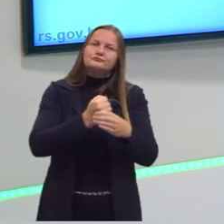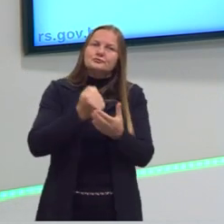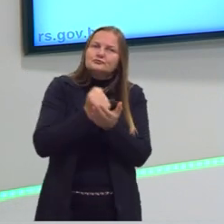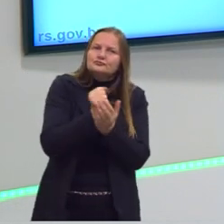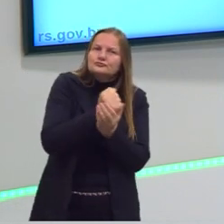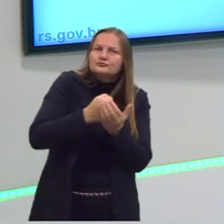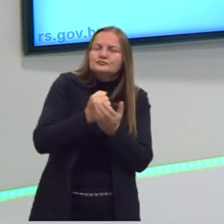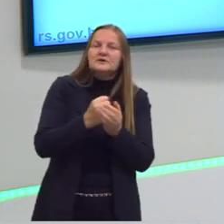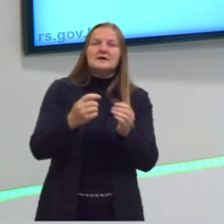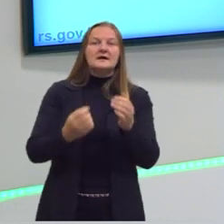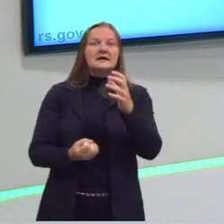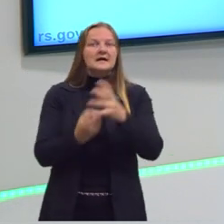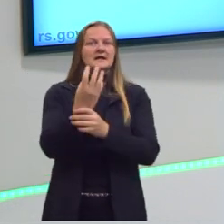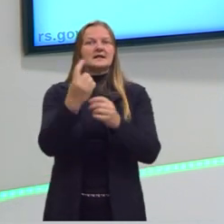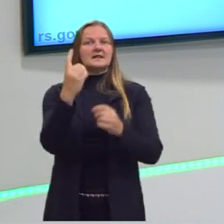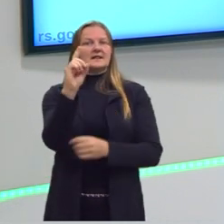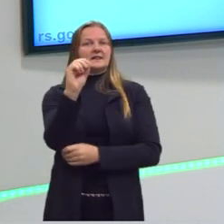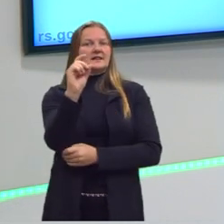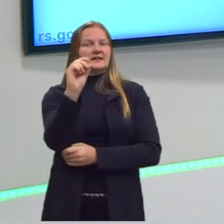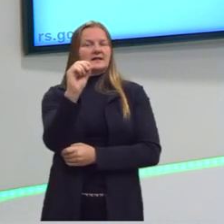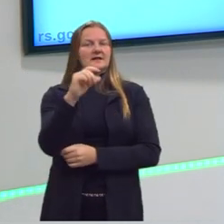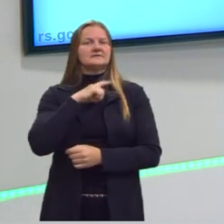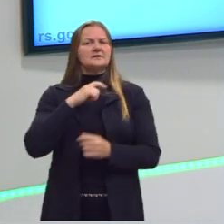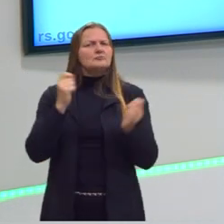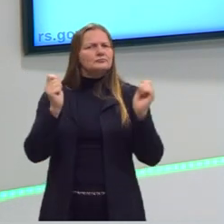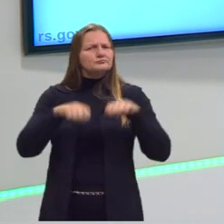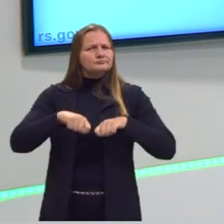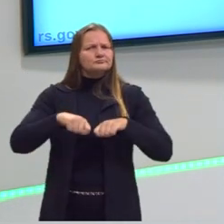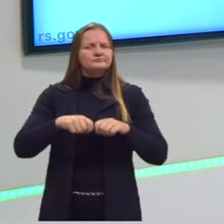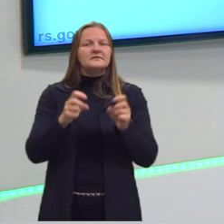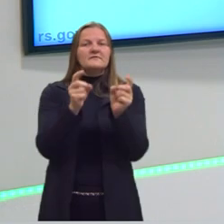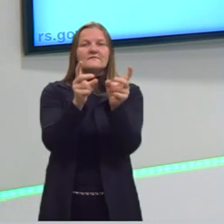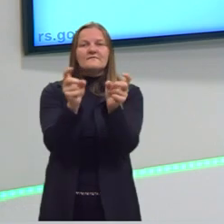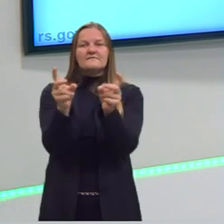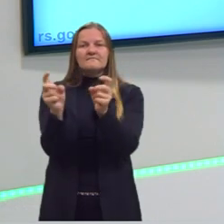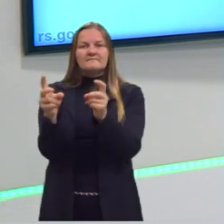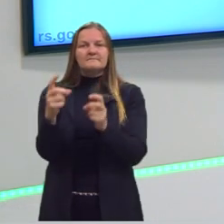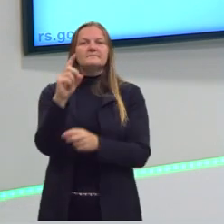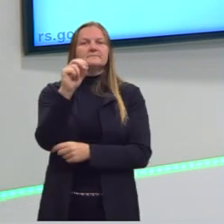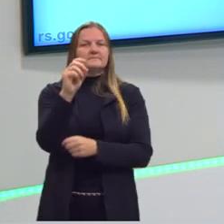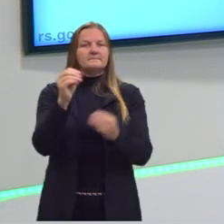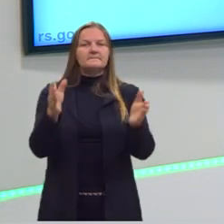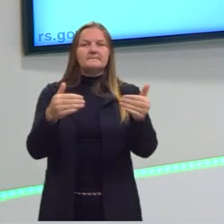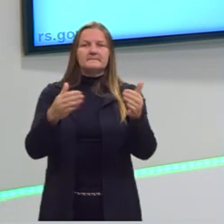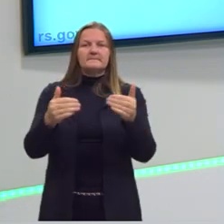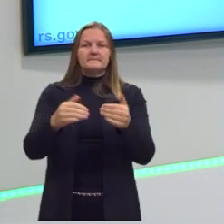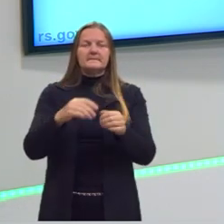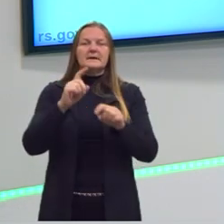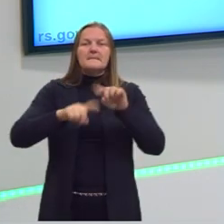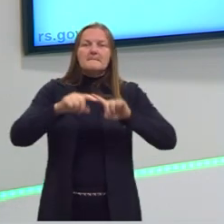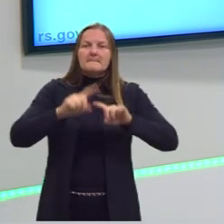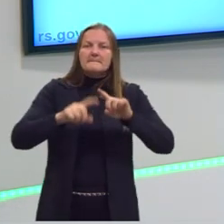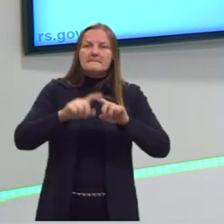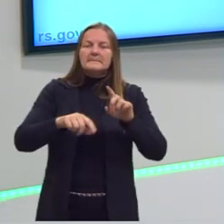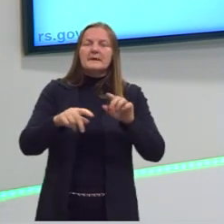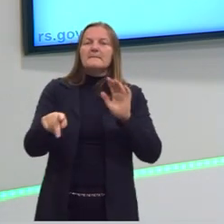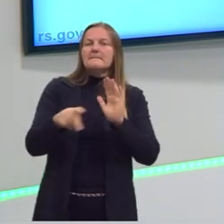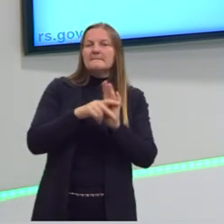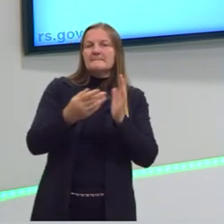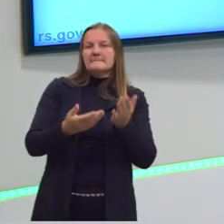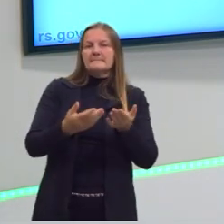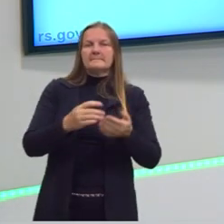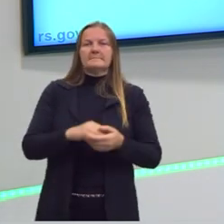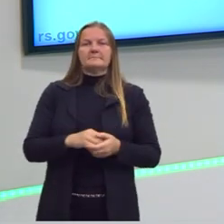produzir aquelas 10 caixas para saber se eu tenho capacidade de vender aquelas 10 caixas eu tenho matéria-prima para que elas 10 caixas